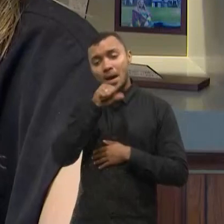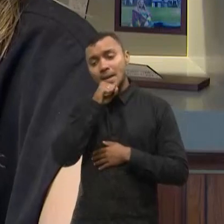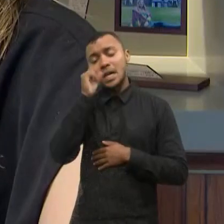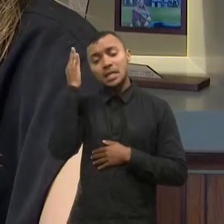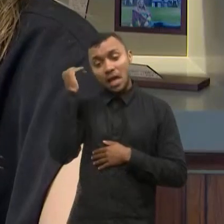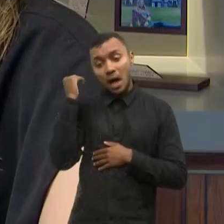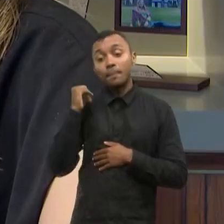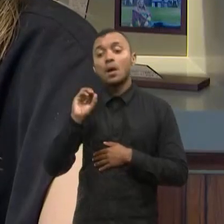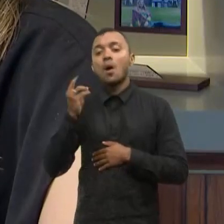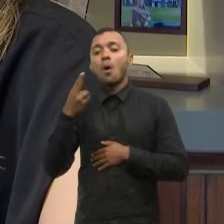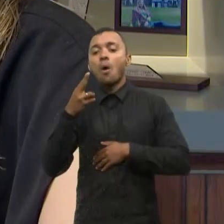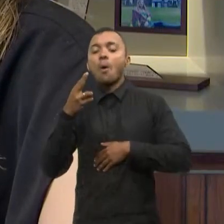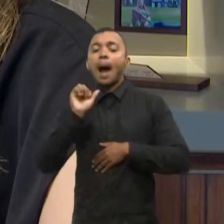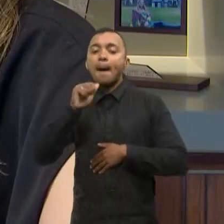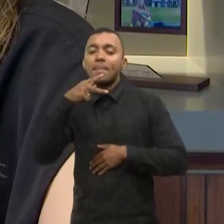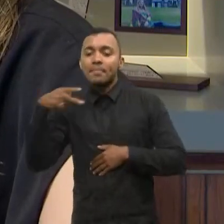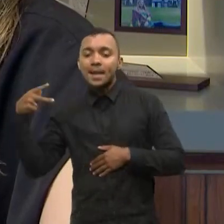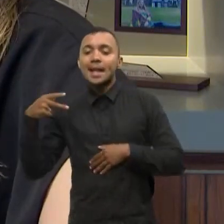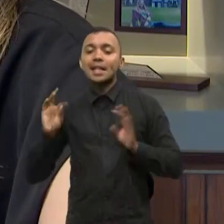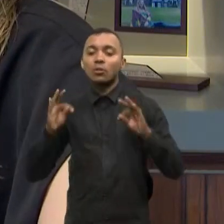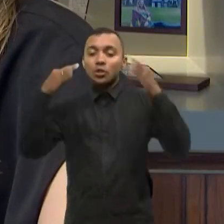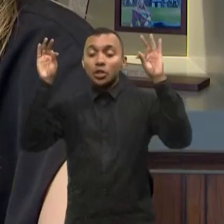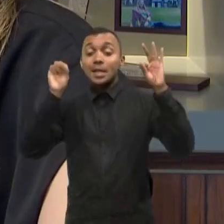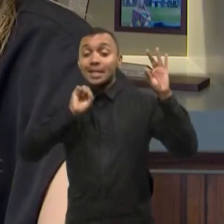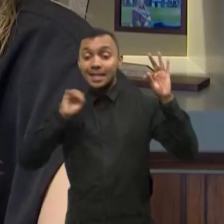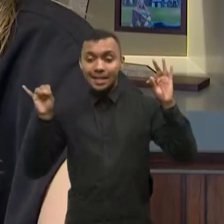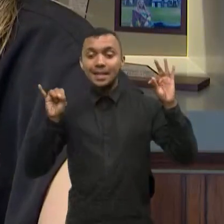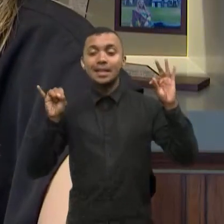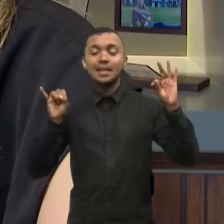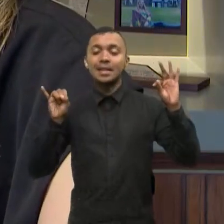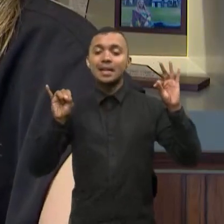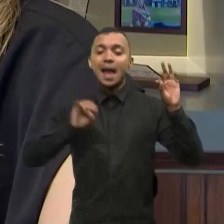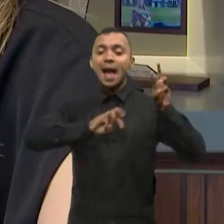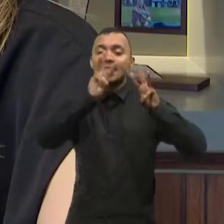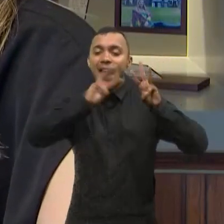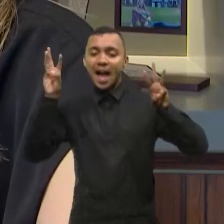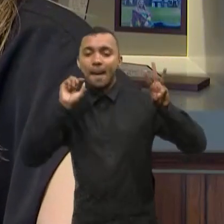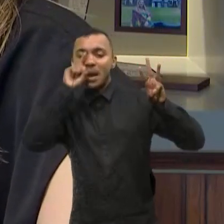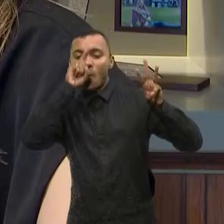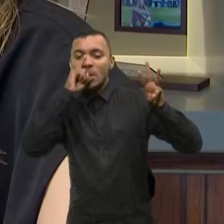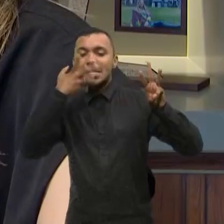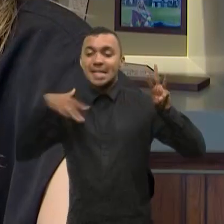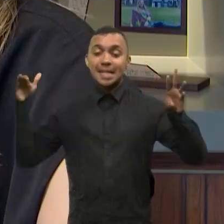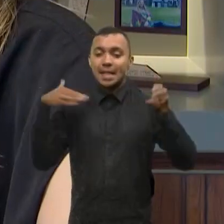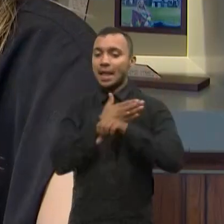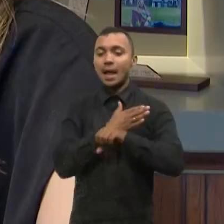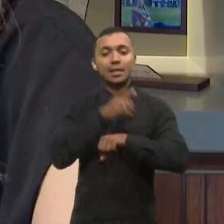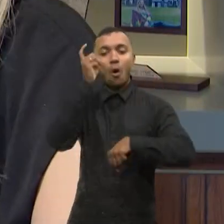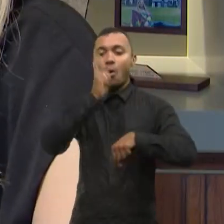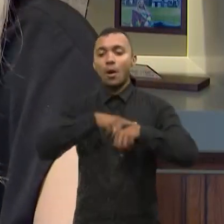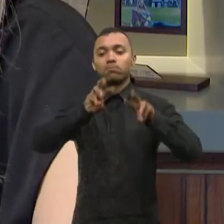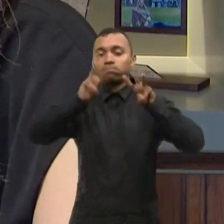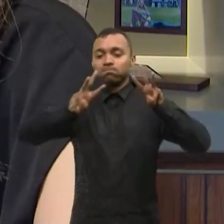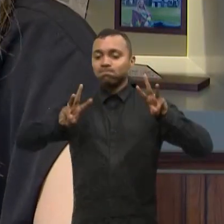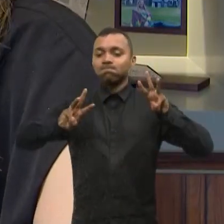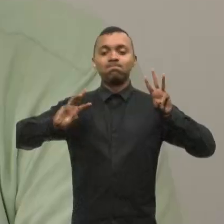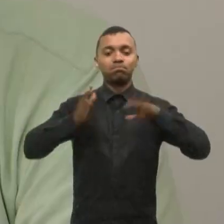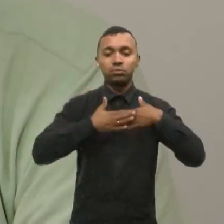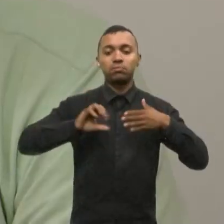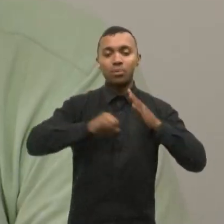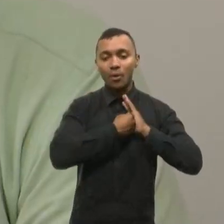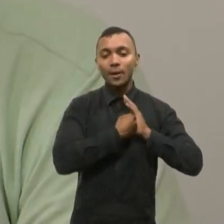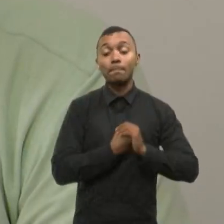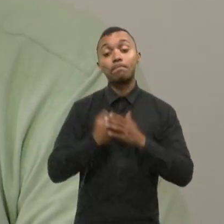tecnológicas que podem ajudar os pais nesse sentido, de bloquear o uso indevido a determinadas redes sociais e a determinados acessos.